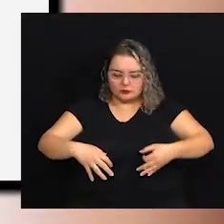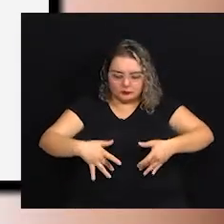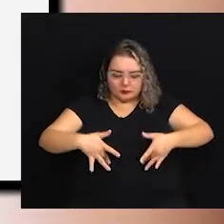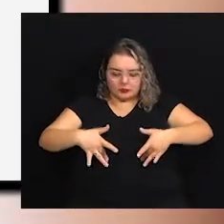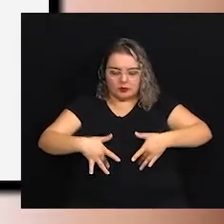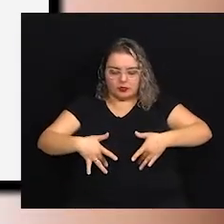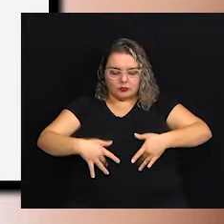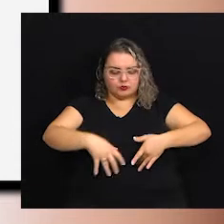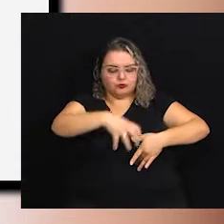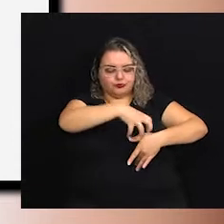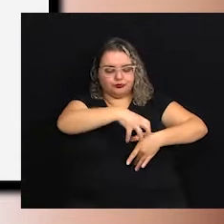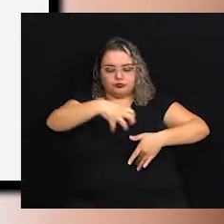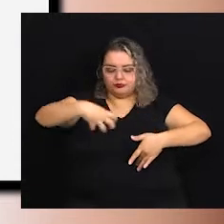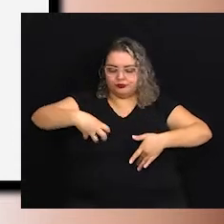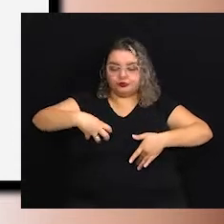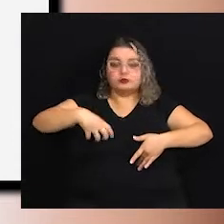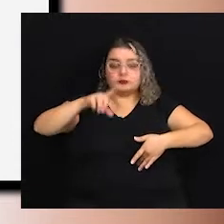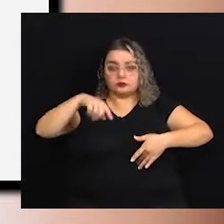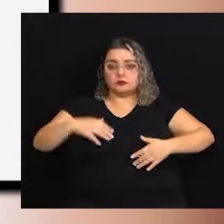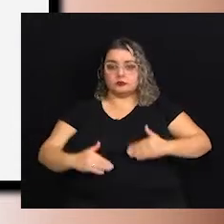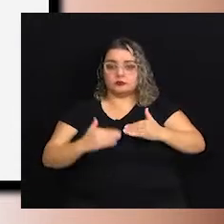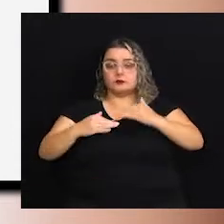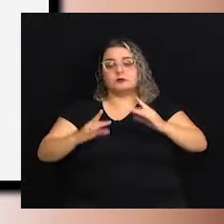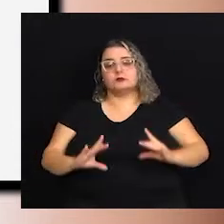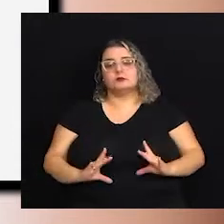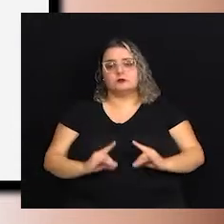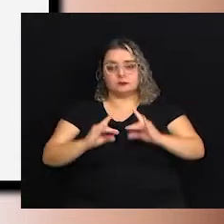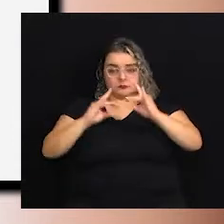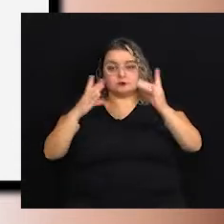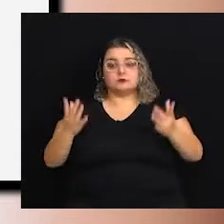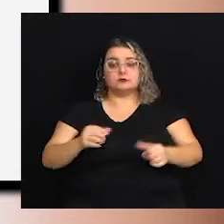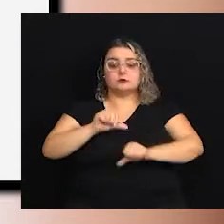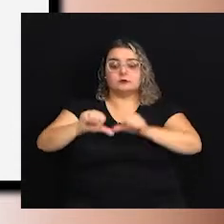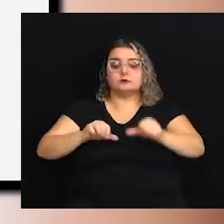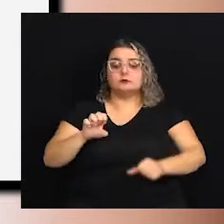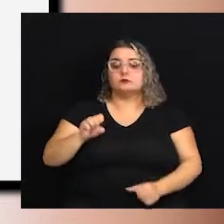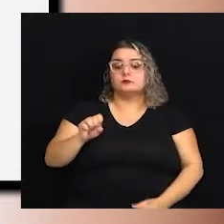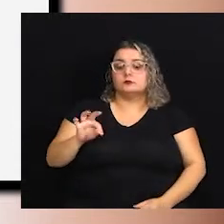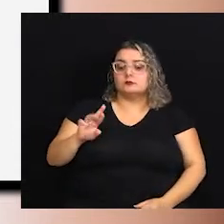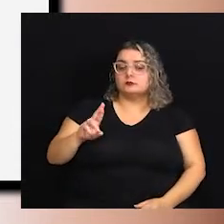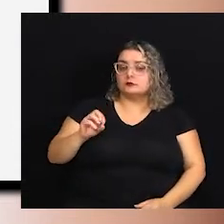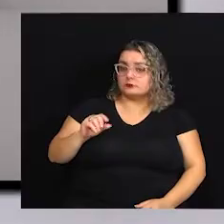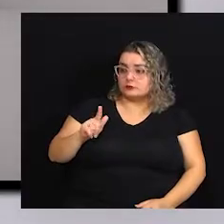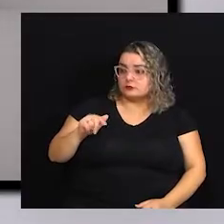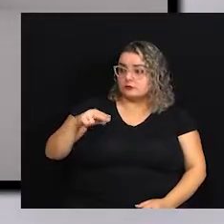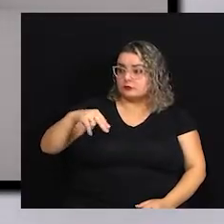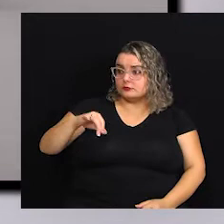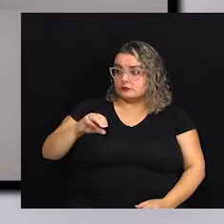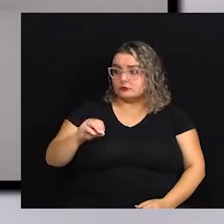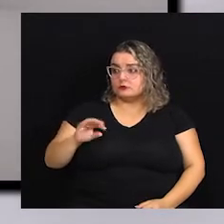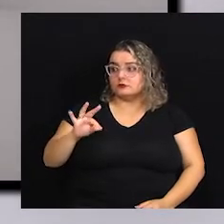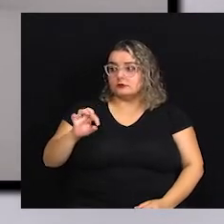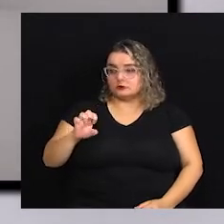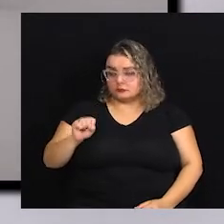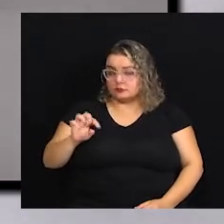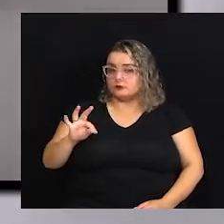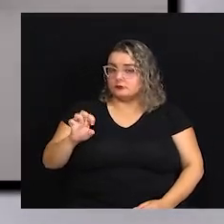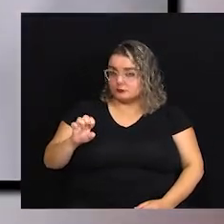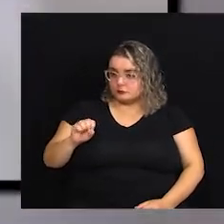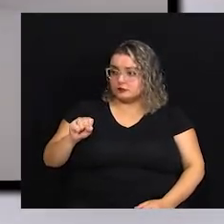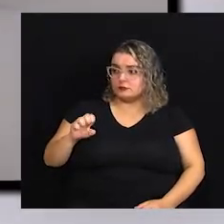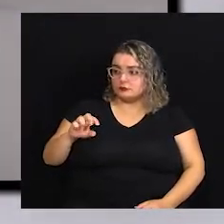produz também hormônios. Hormônios que vão se converter em estrogênio, em testosterona. Então, a mulher tem